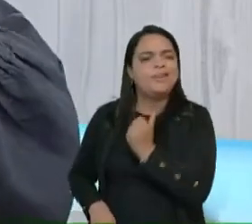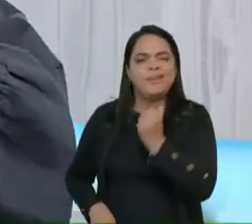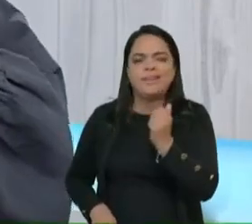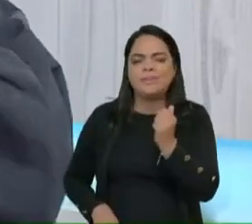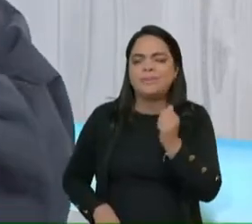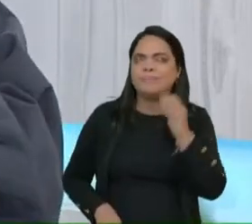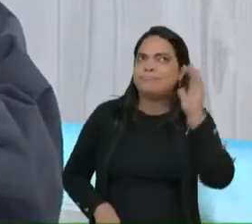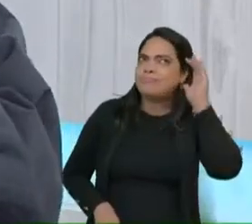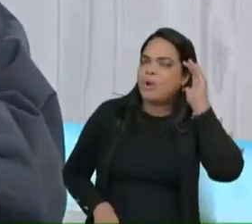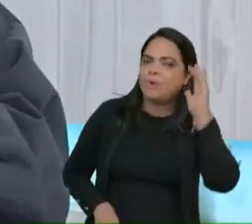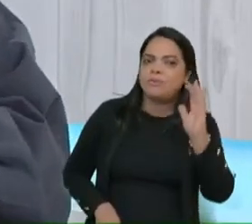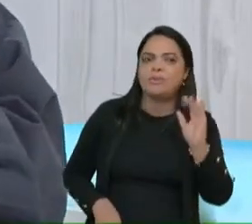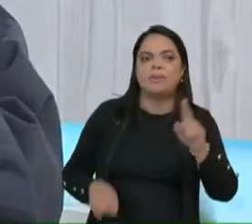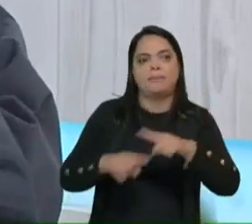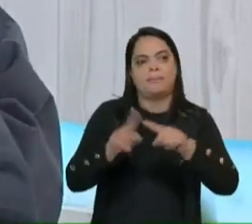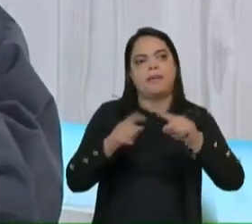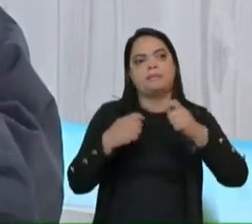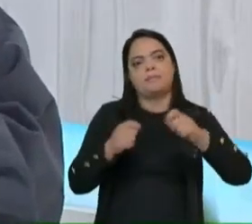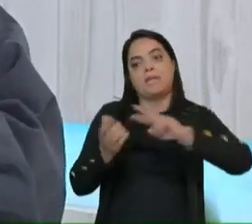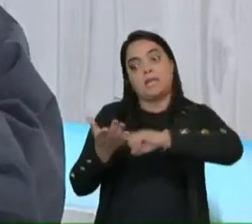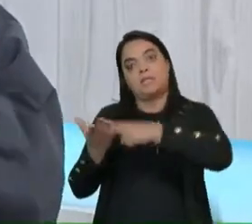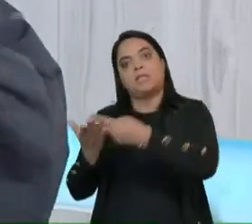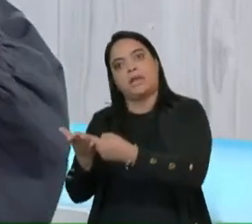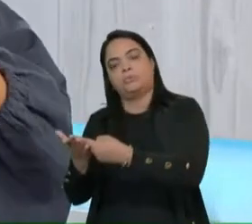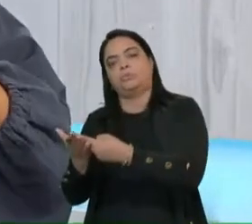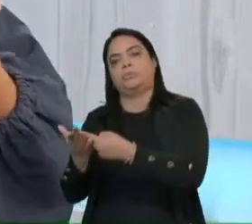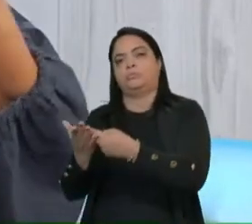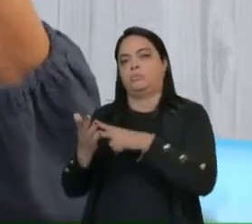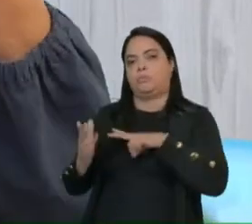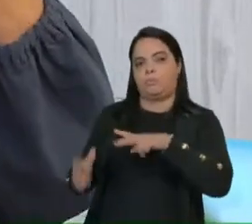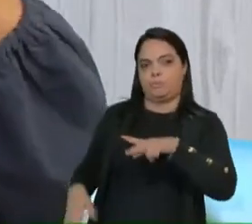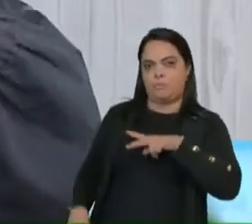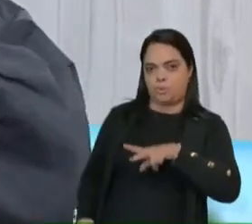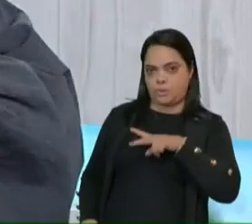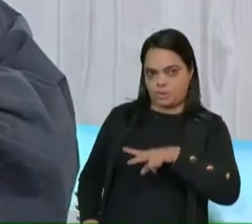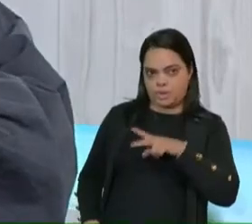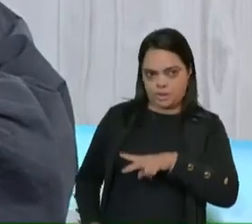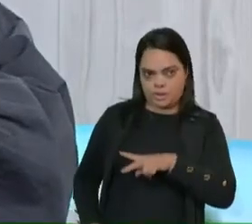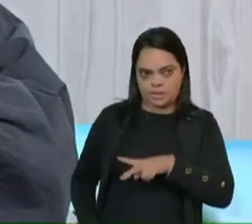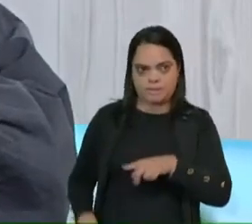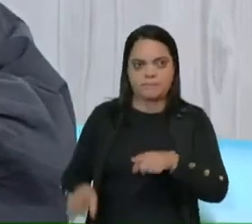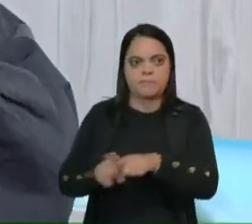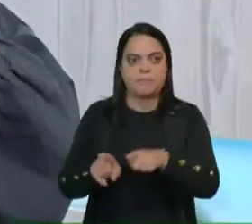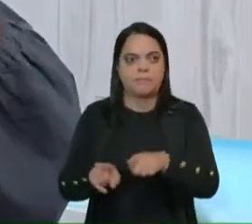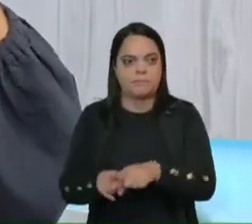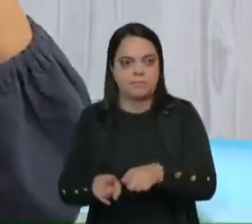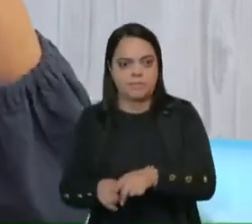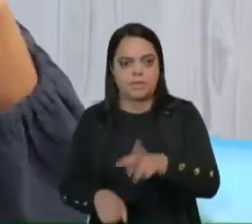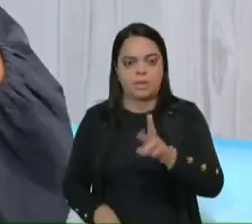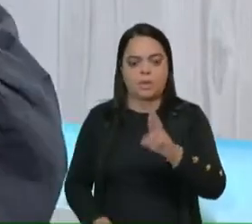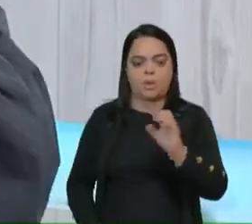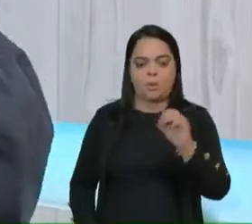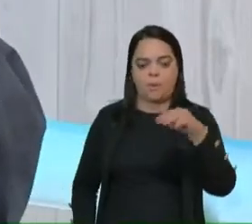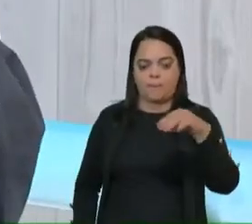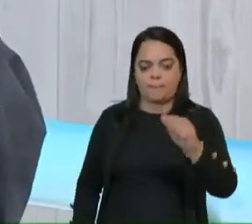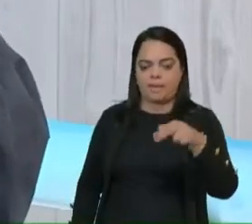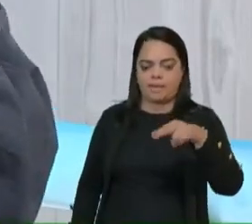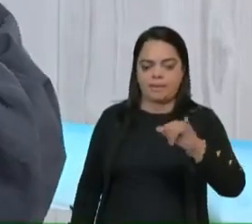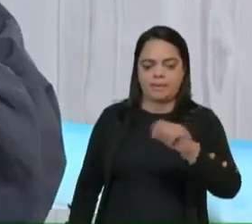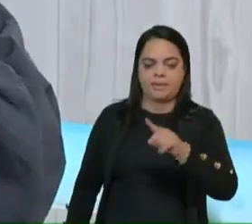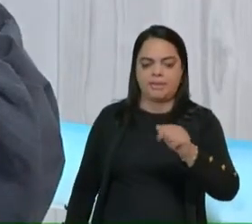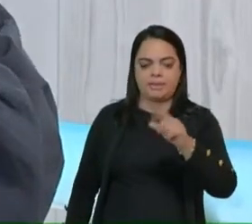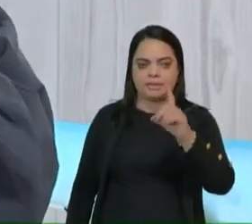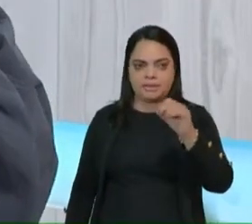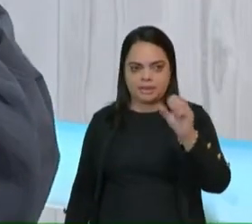também tem que ser traduzidos para o português inclusive eh romanizados né porque você tem uma sequência de leitura por